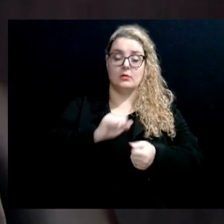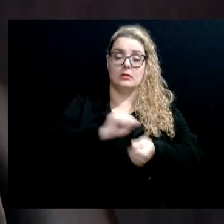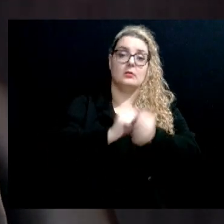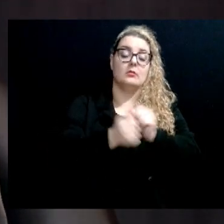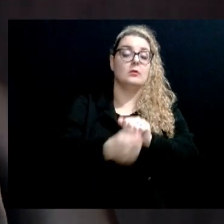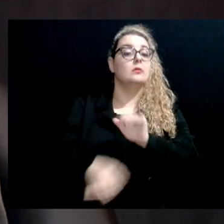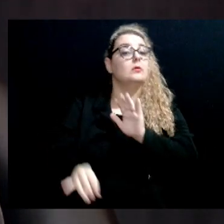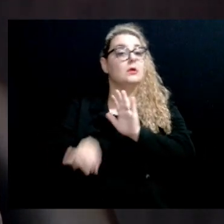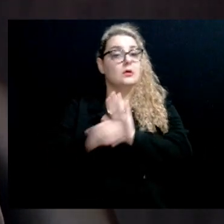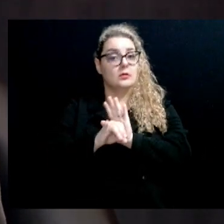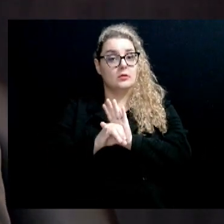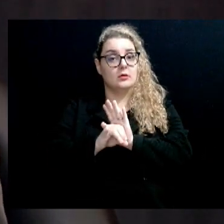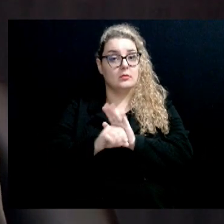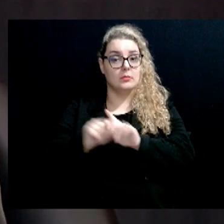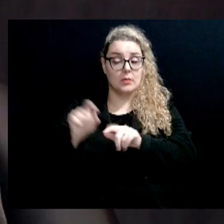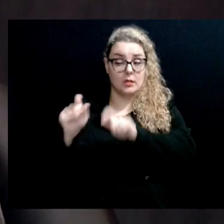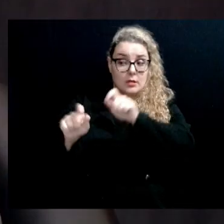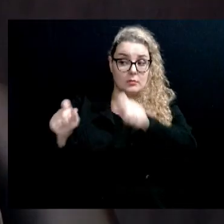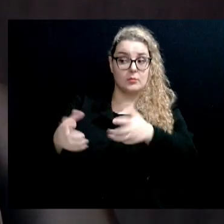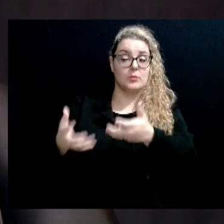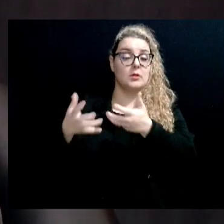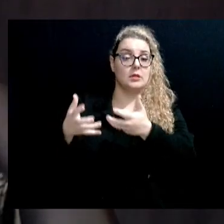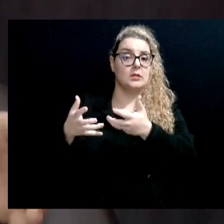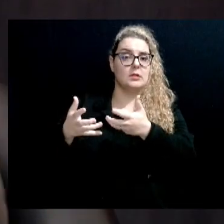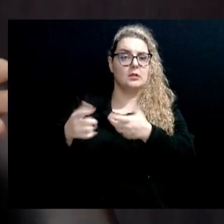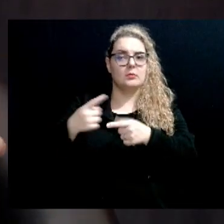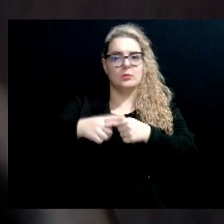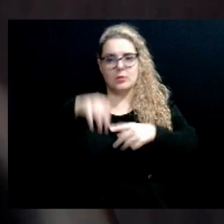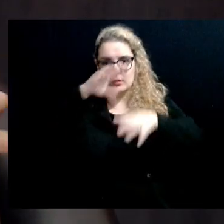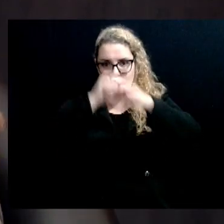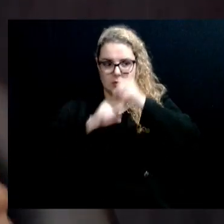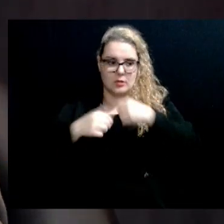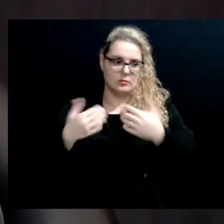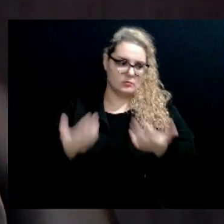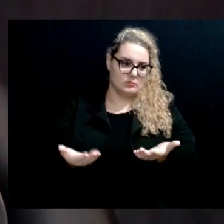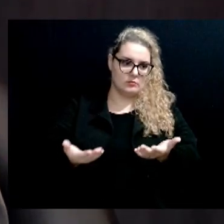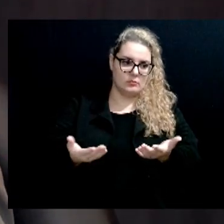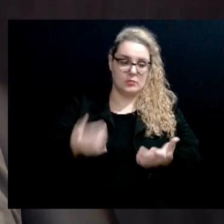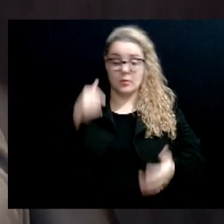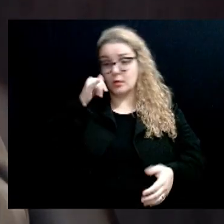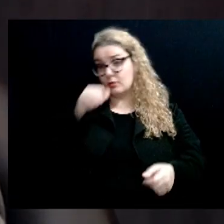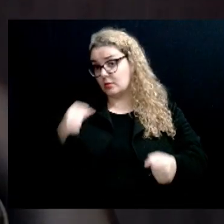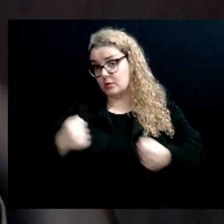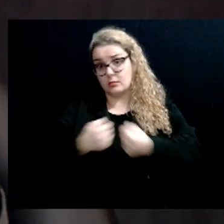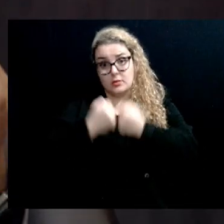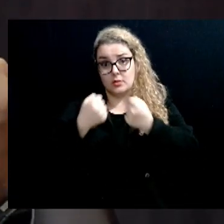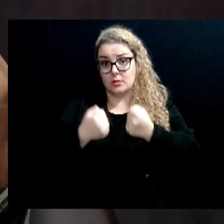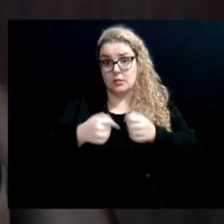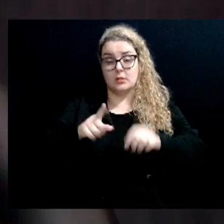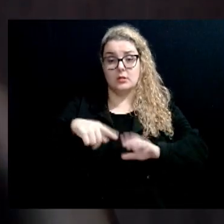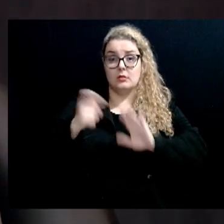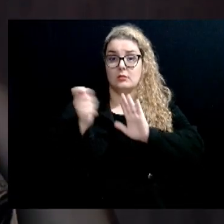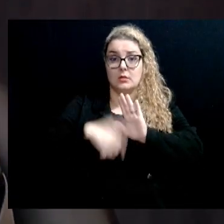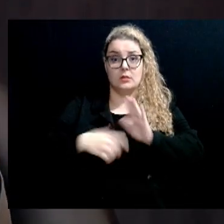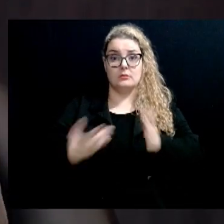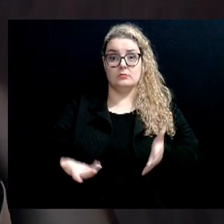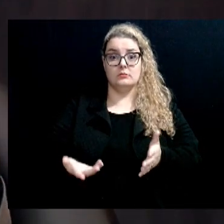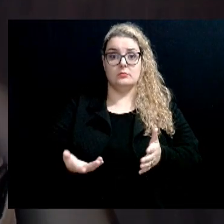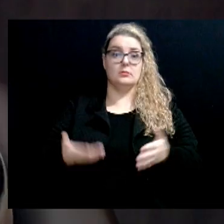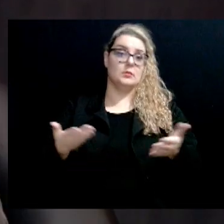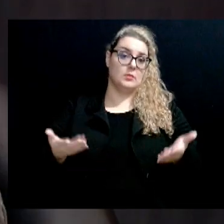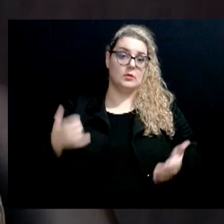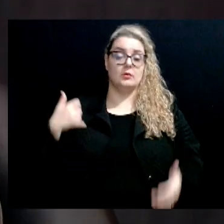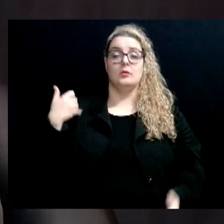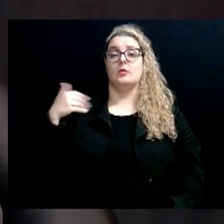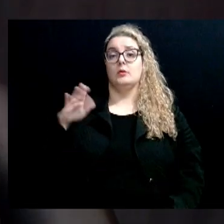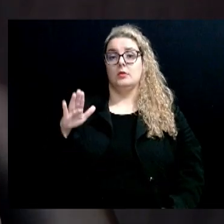outro deseja. Porque você aprendeu que você, com isso, você acaba evitando conflito e você é validado por isso. Então aquele adulto que se invalida, que